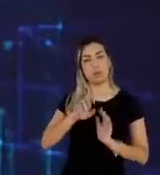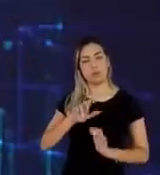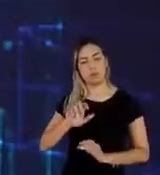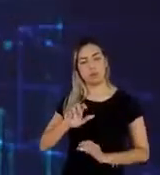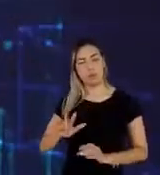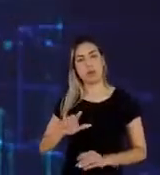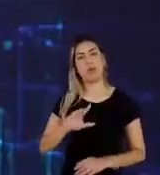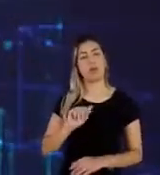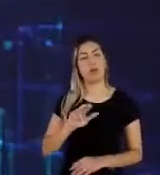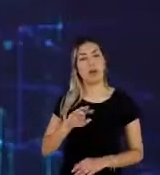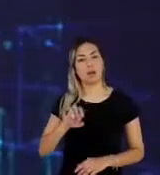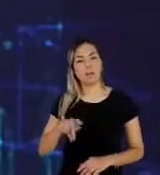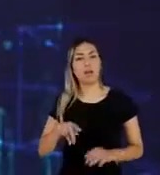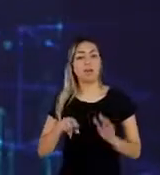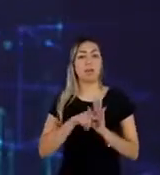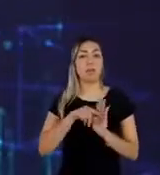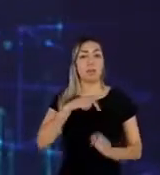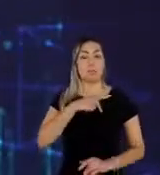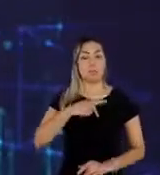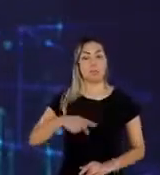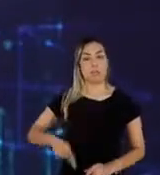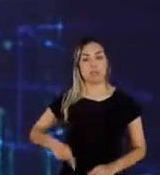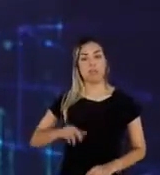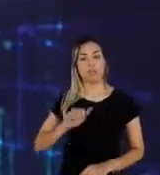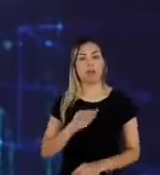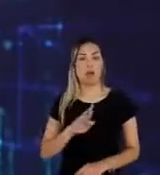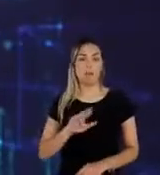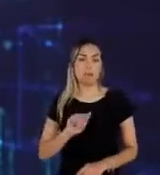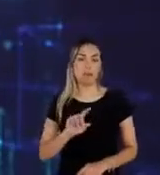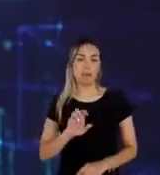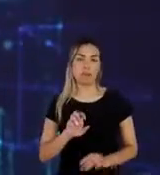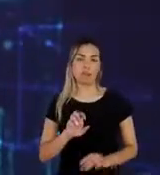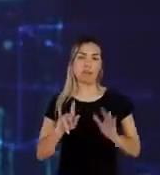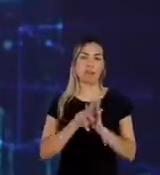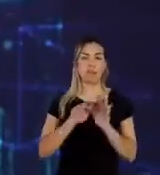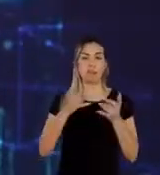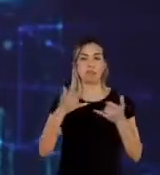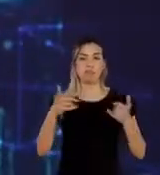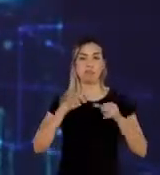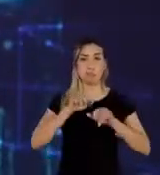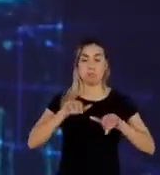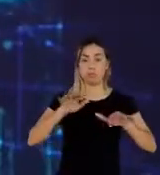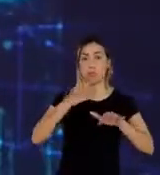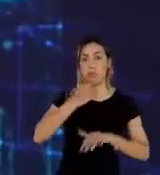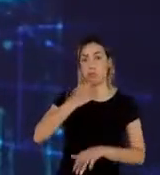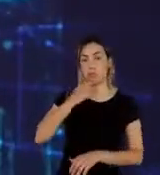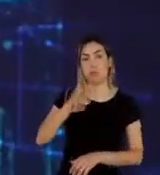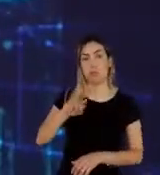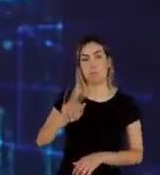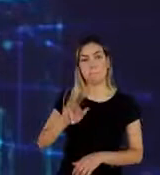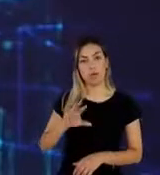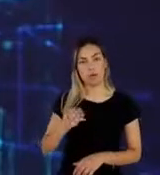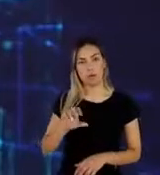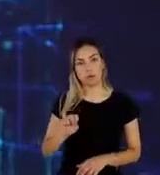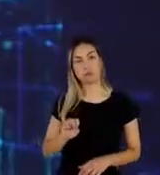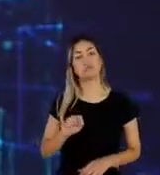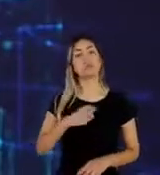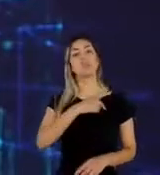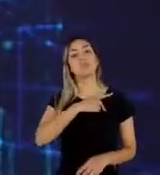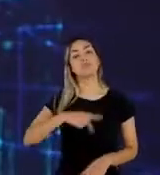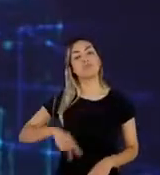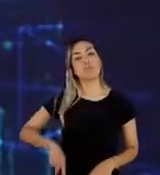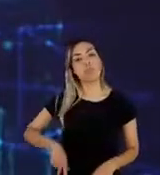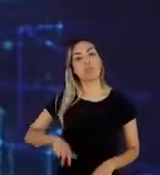da ABRAD, Associação Brasileira de Distribuidores de Energia Elétrica, Marcos Madureira, o presidente da ABIPT,